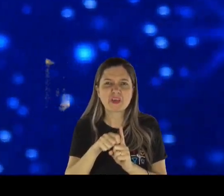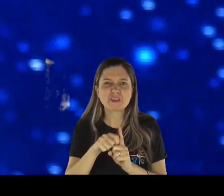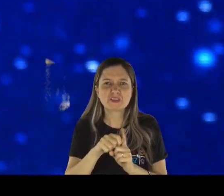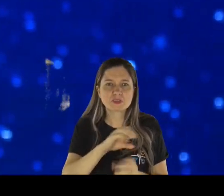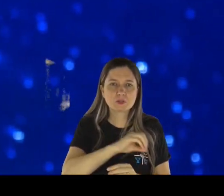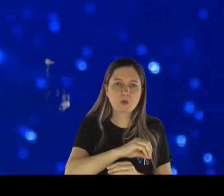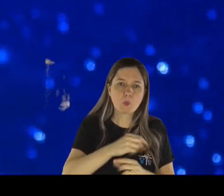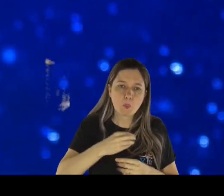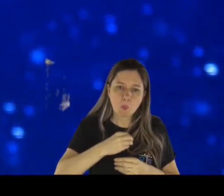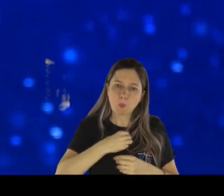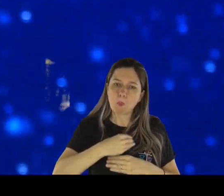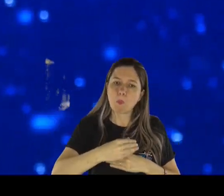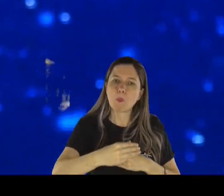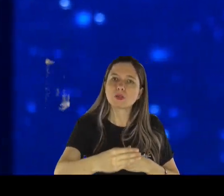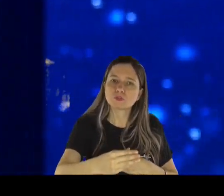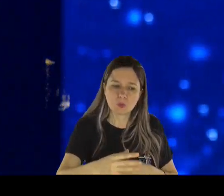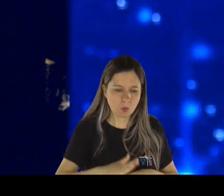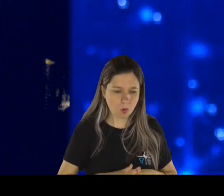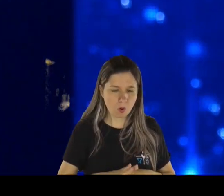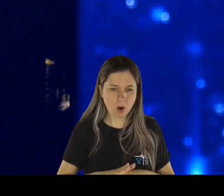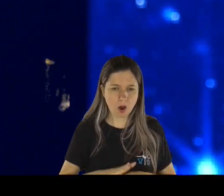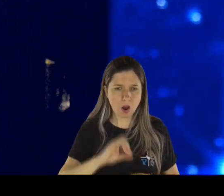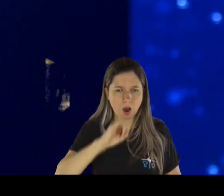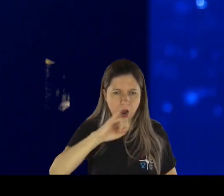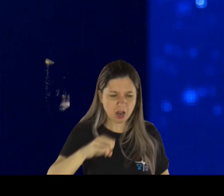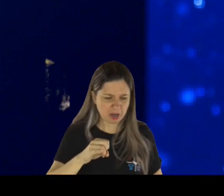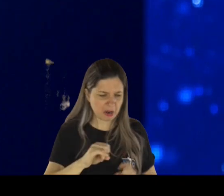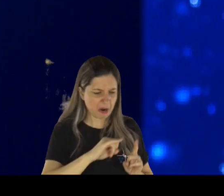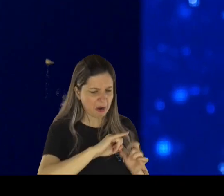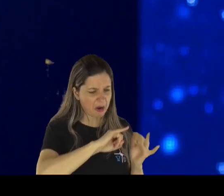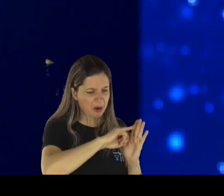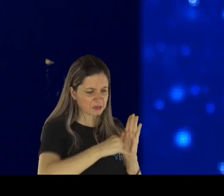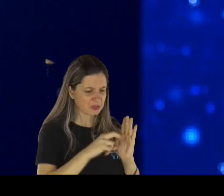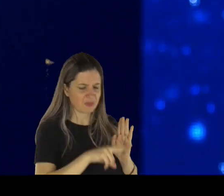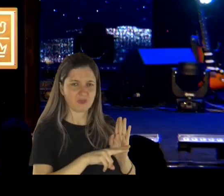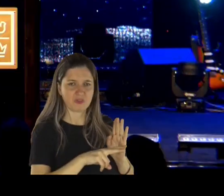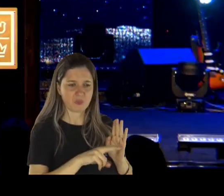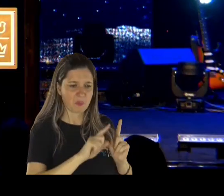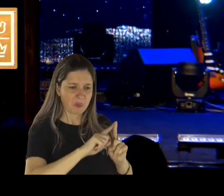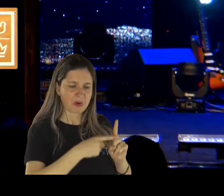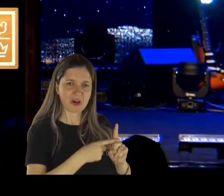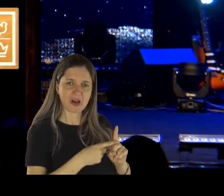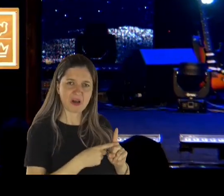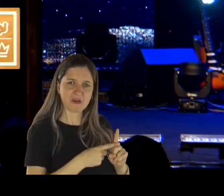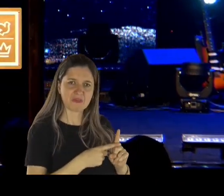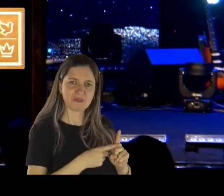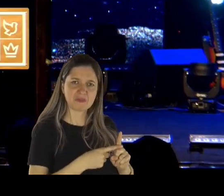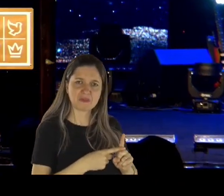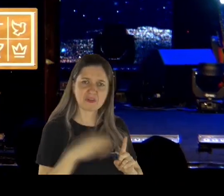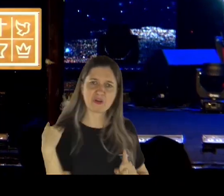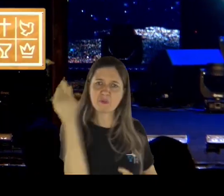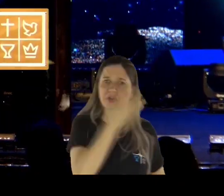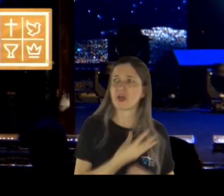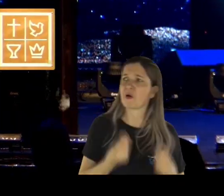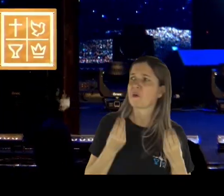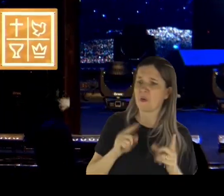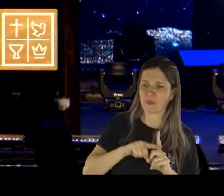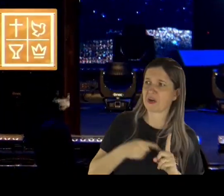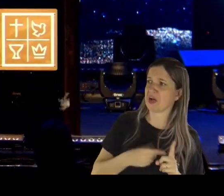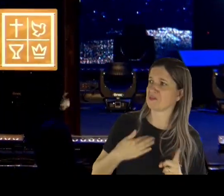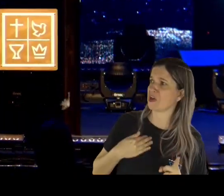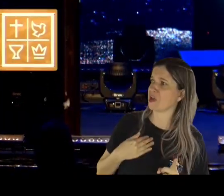Você imaginou o que passou no coração de José nesse momento? O que está acontecendo,